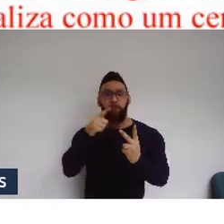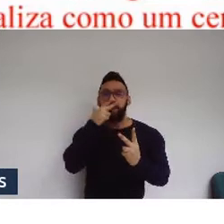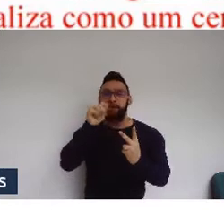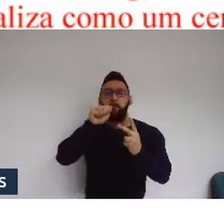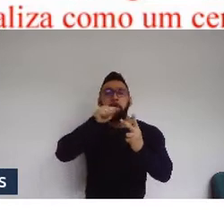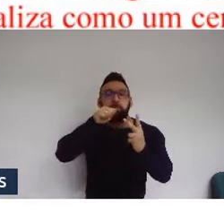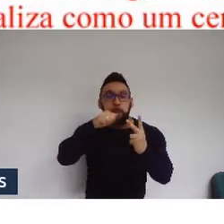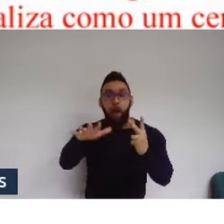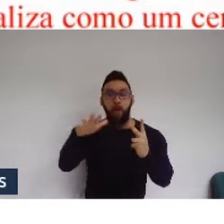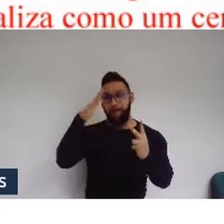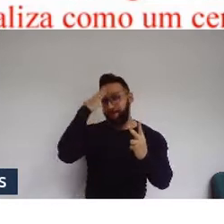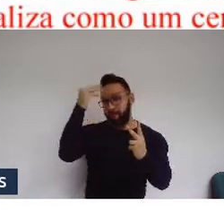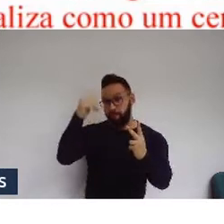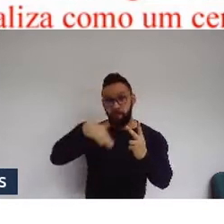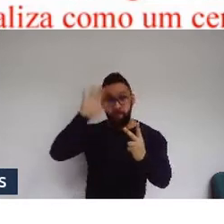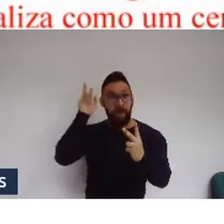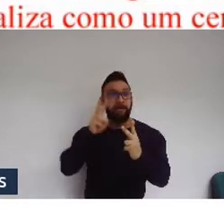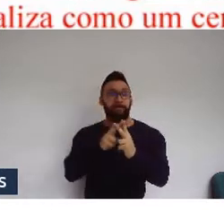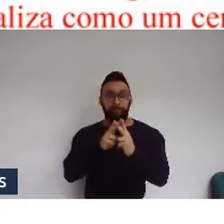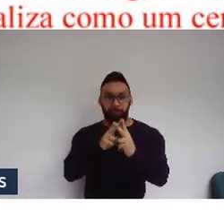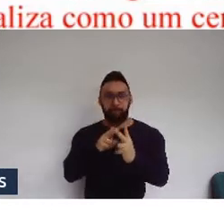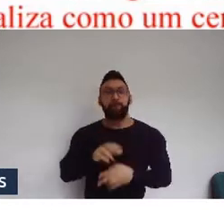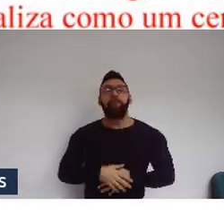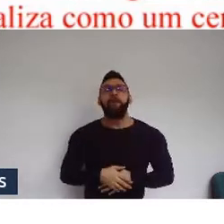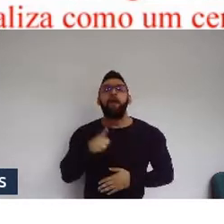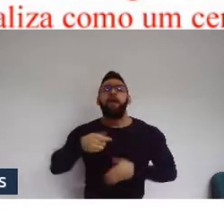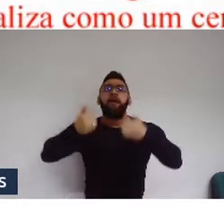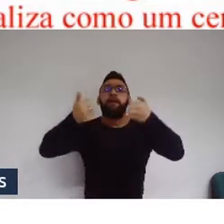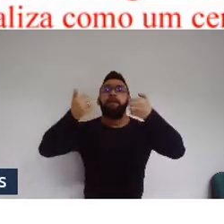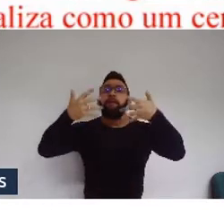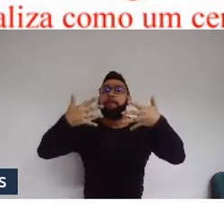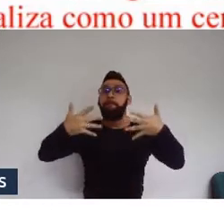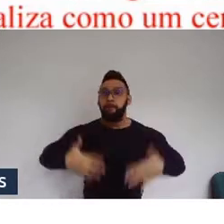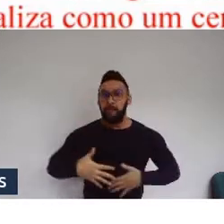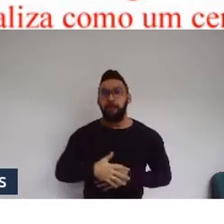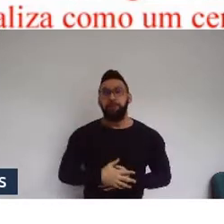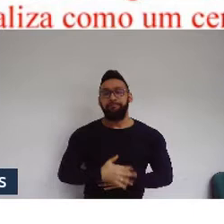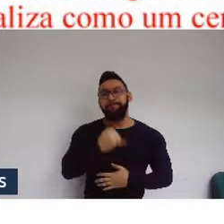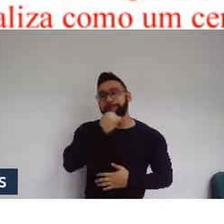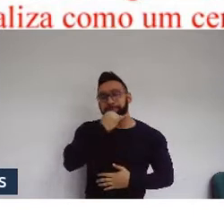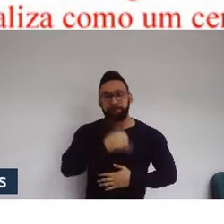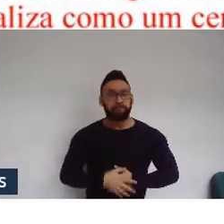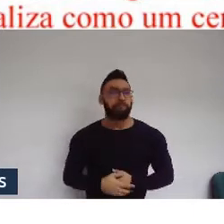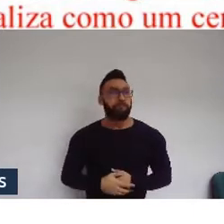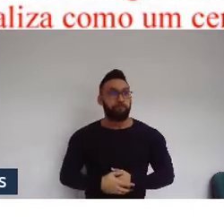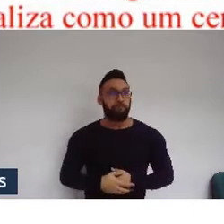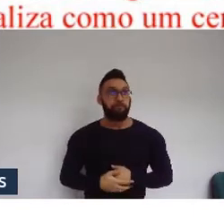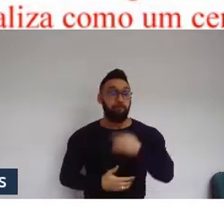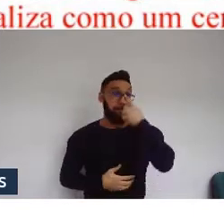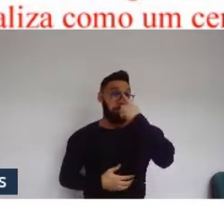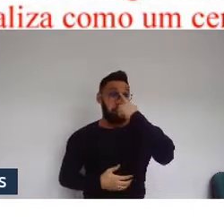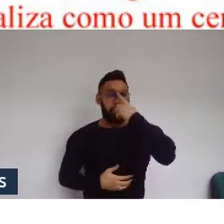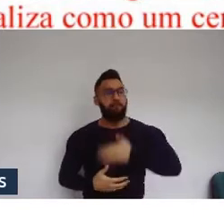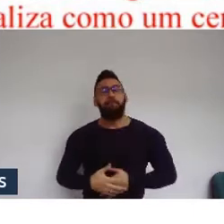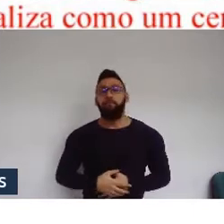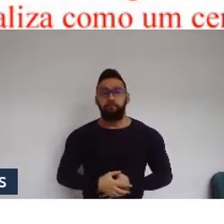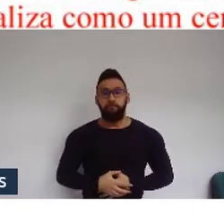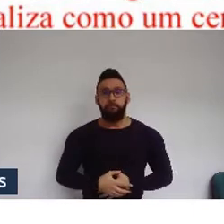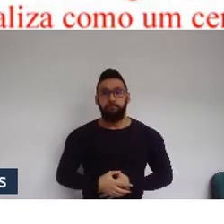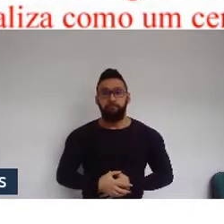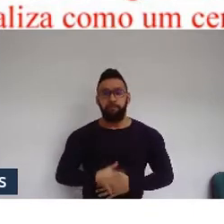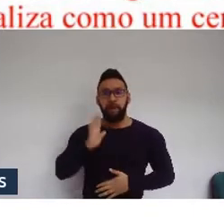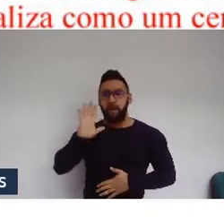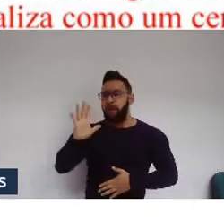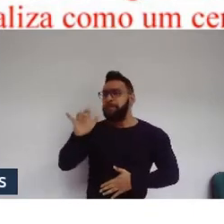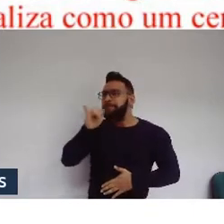agora, em que eles relatam como foi importante deixar as suas pequenas